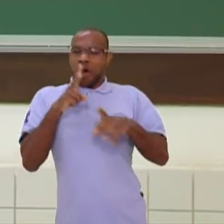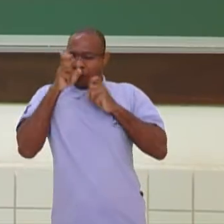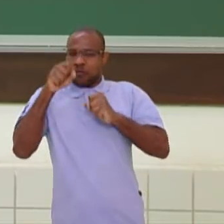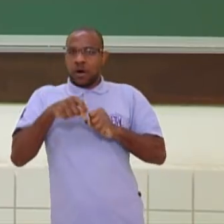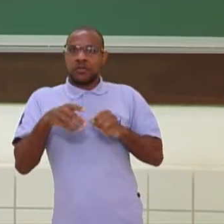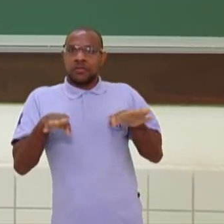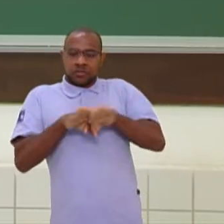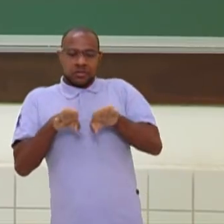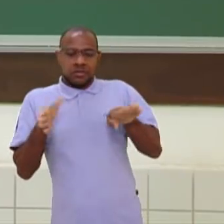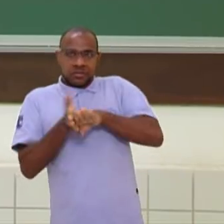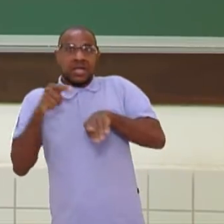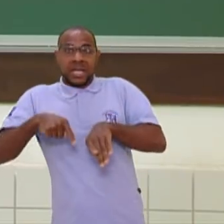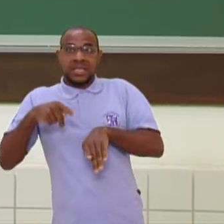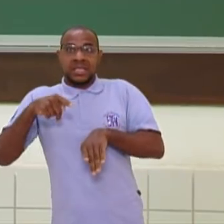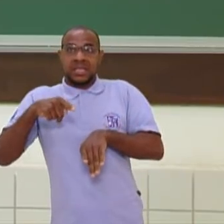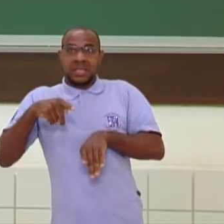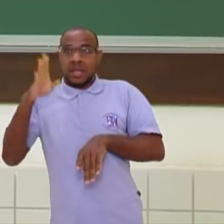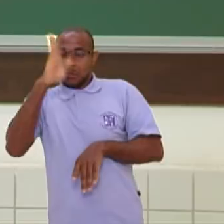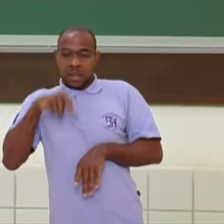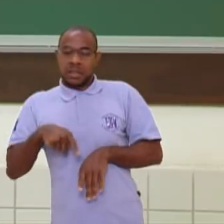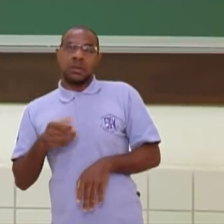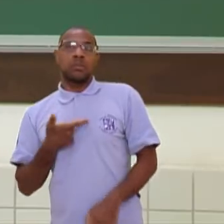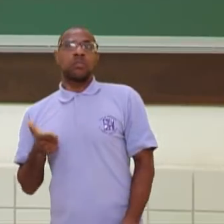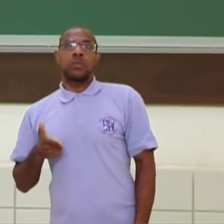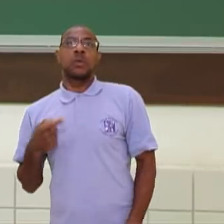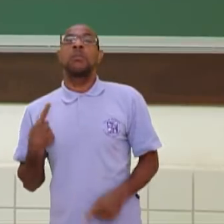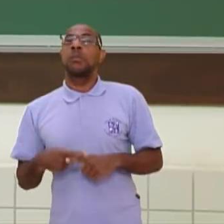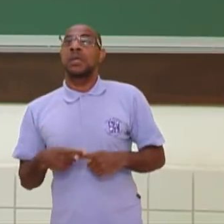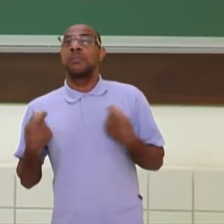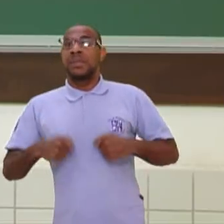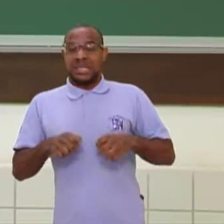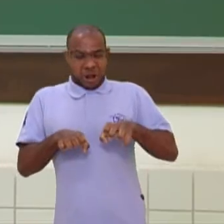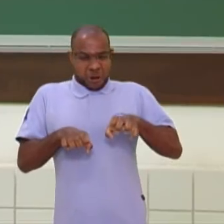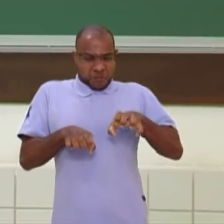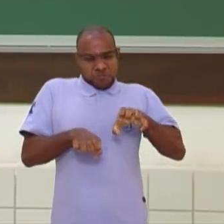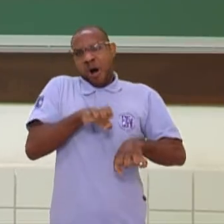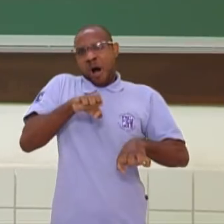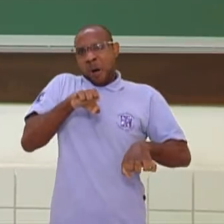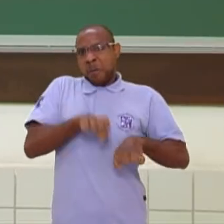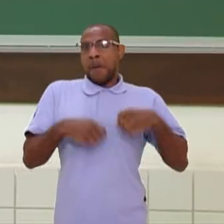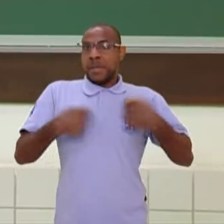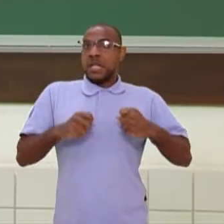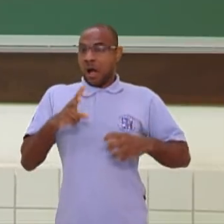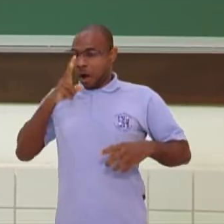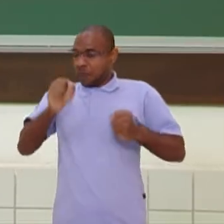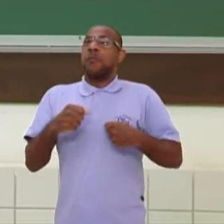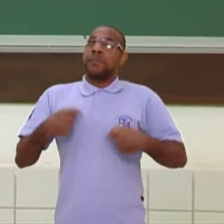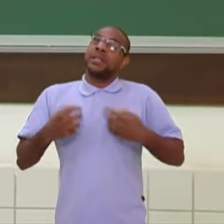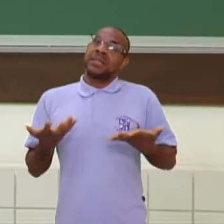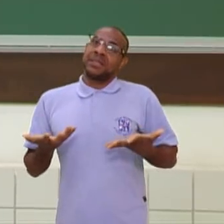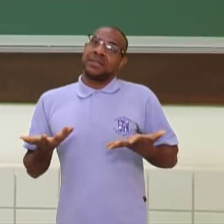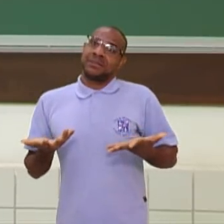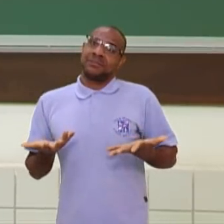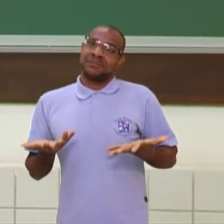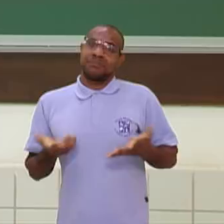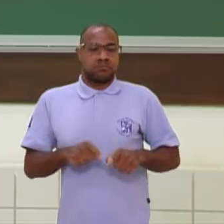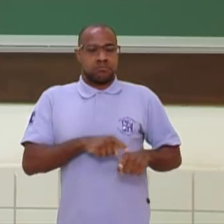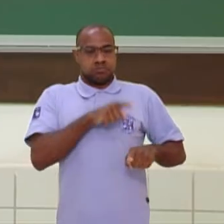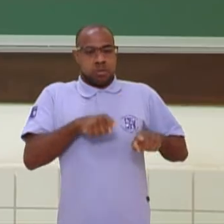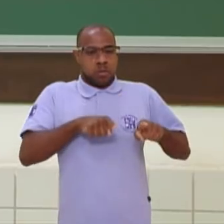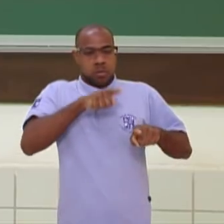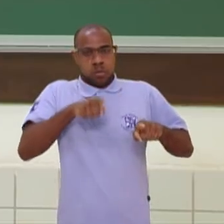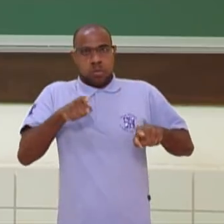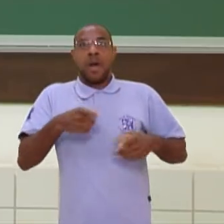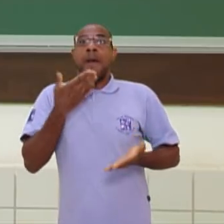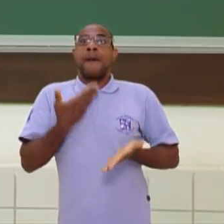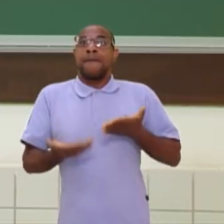Porque tem os Andes no meio do caminho e você tem que deslocar muita movimentação de rocha para que você consiga estar trazendo energia e chegue até aqui. Então